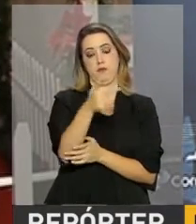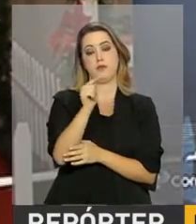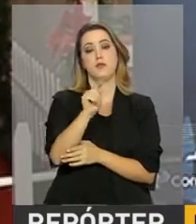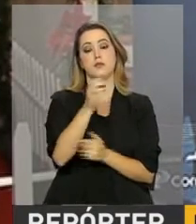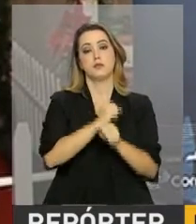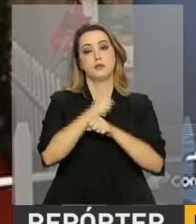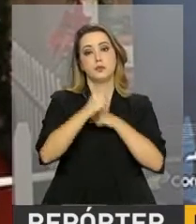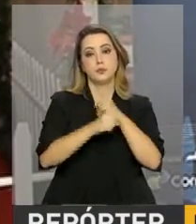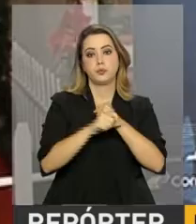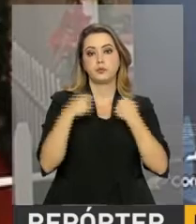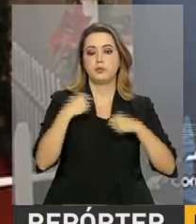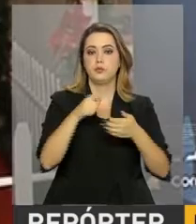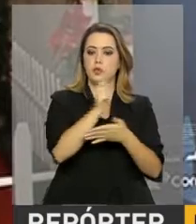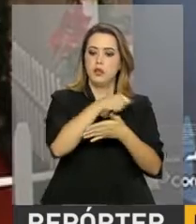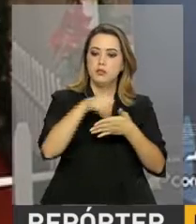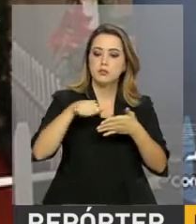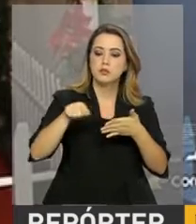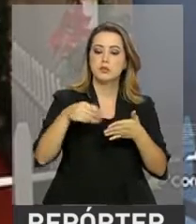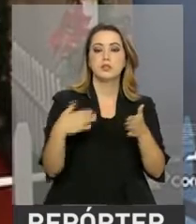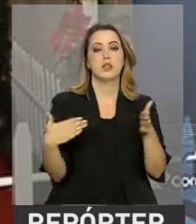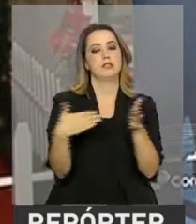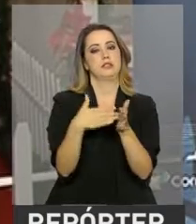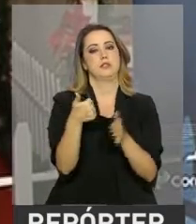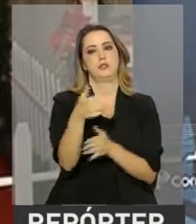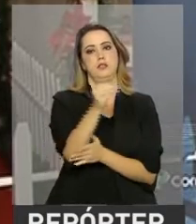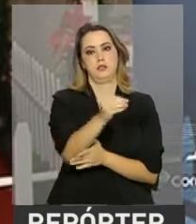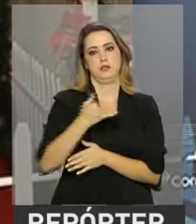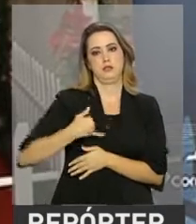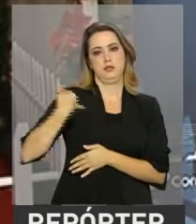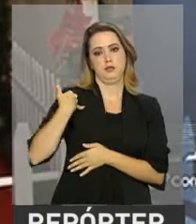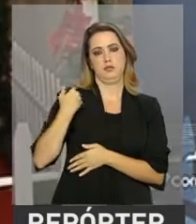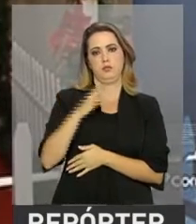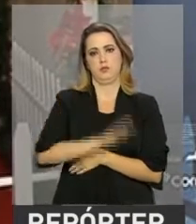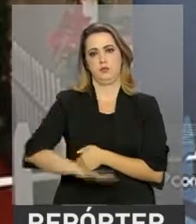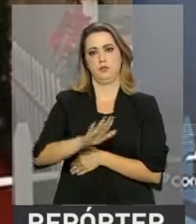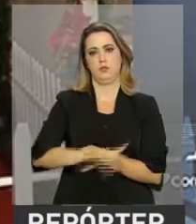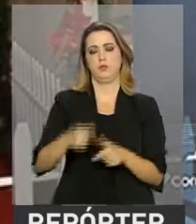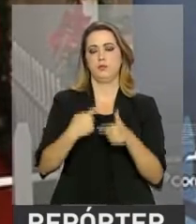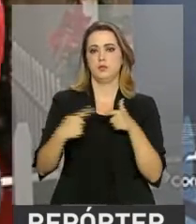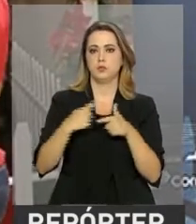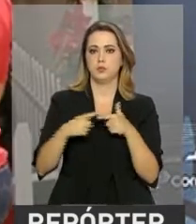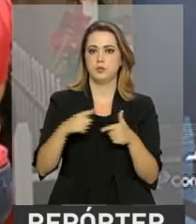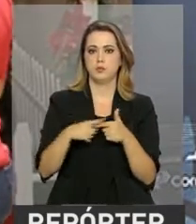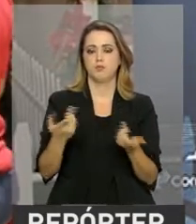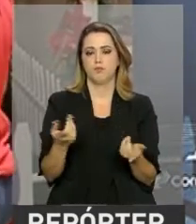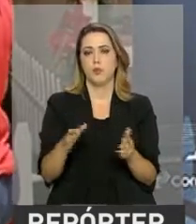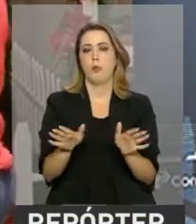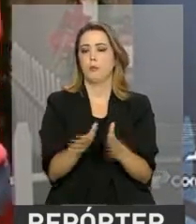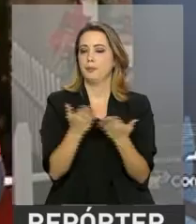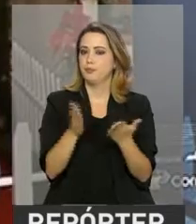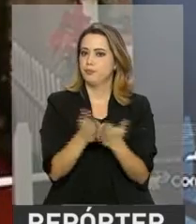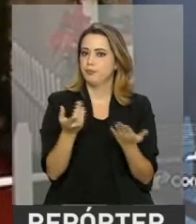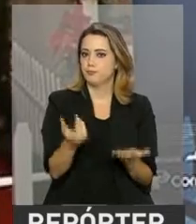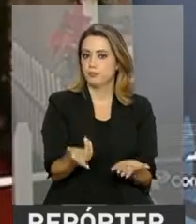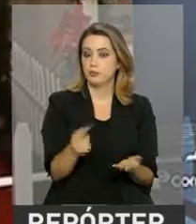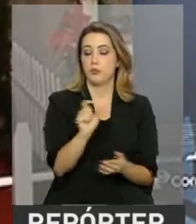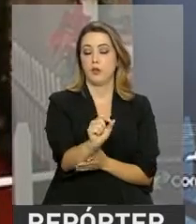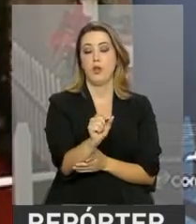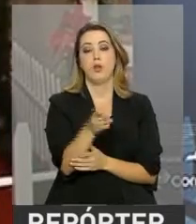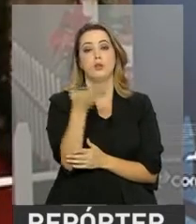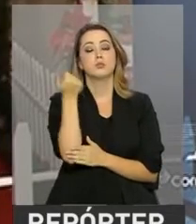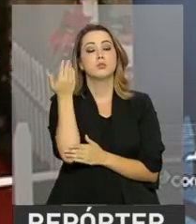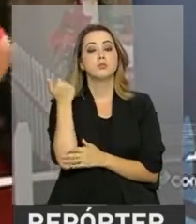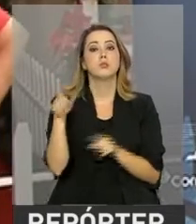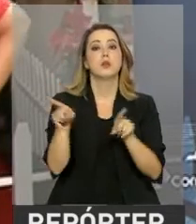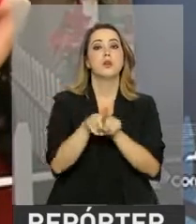o Bom Velhinho devem ser escritas por crianças de até 10 anos de idade em situação de vulnerabilidade social. Entre 2005 e